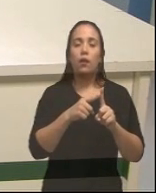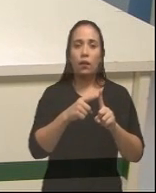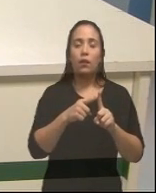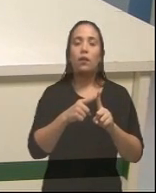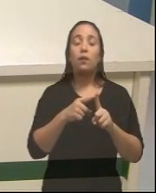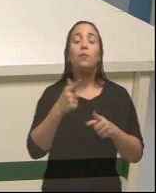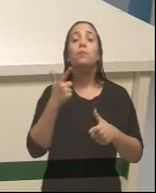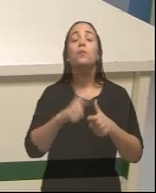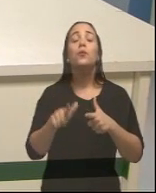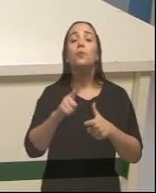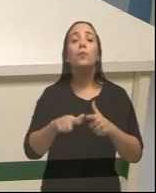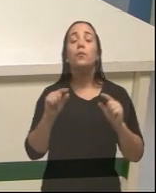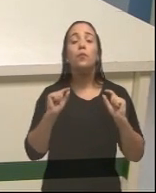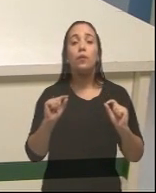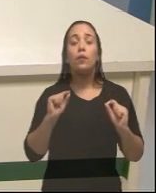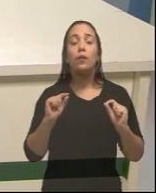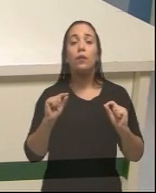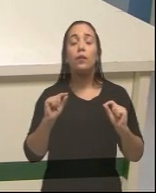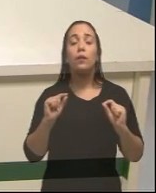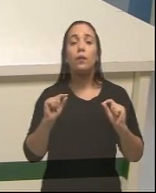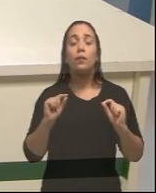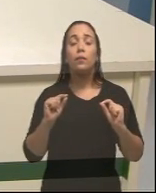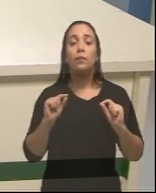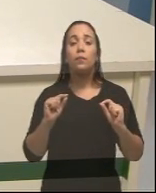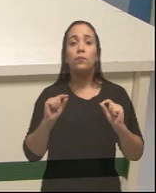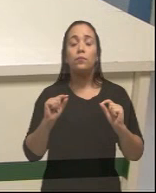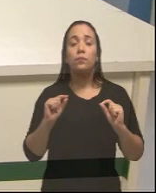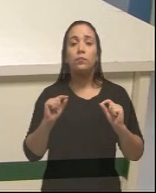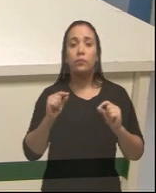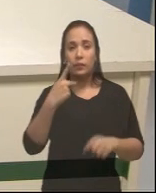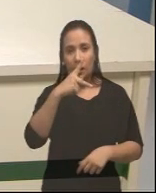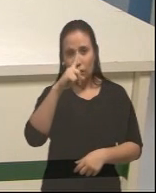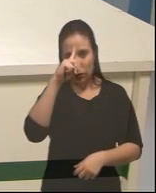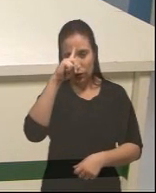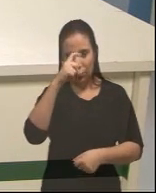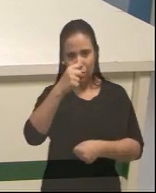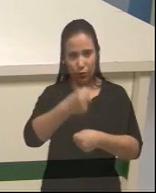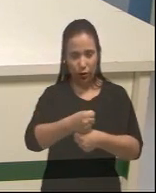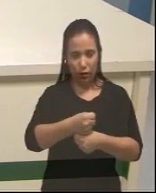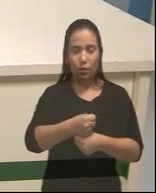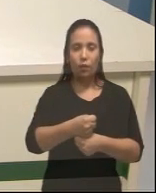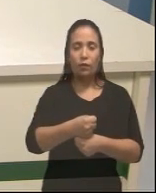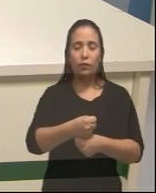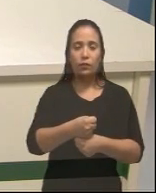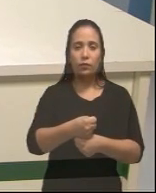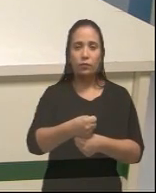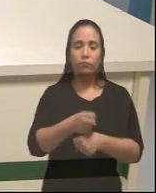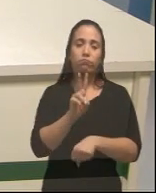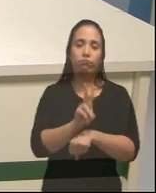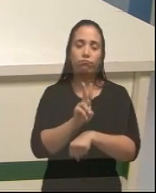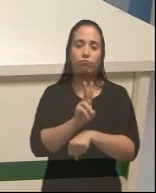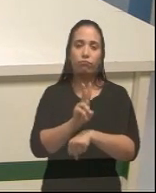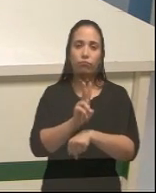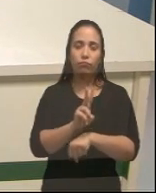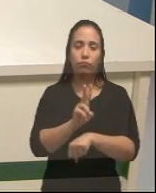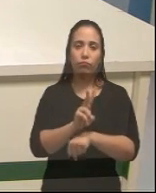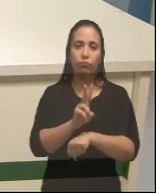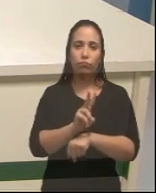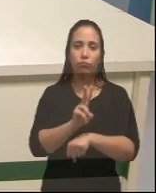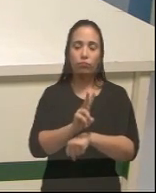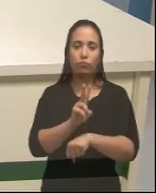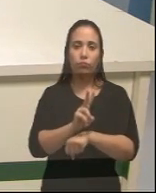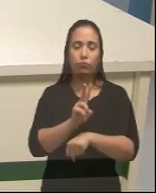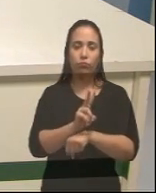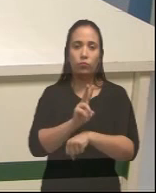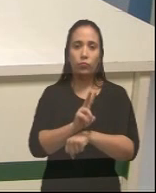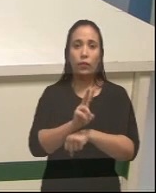está com um problema, porque o chefe dele, que ele não considera chefe, né? Que o governo caiu no colo